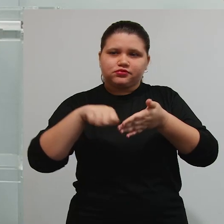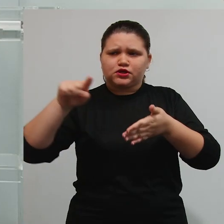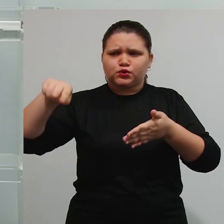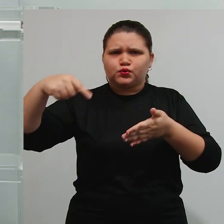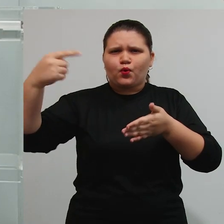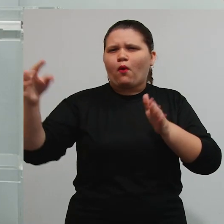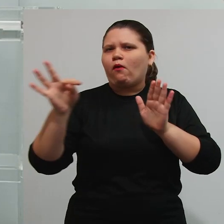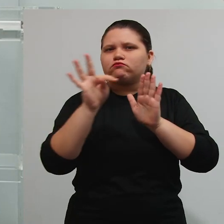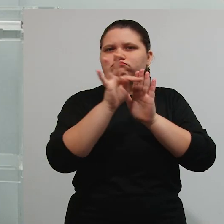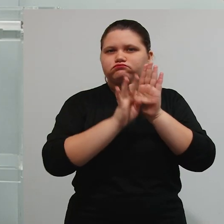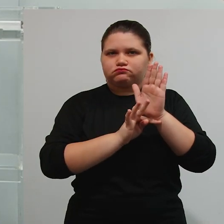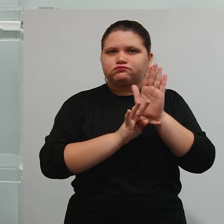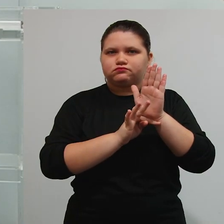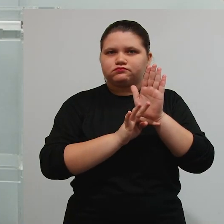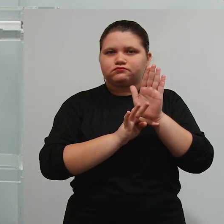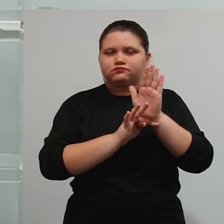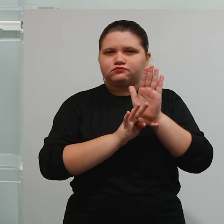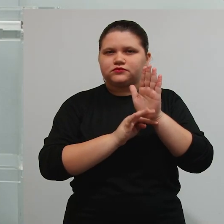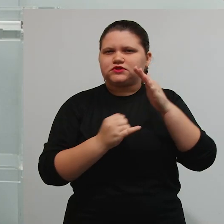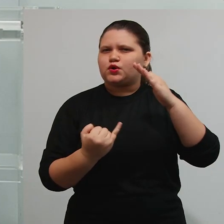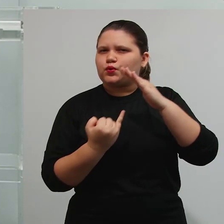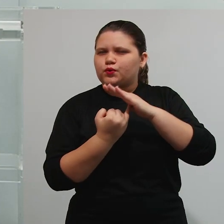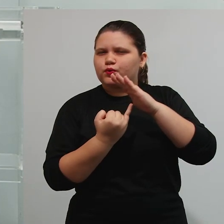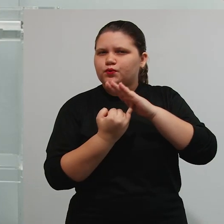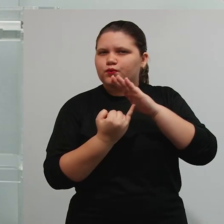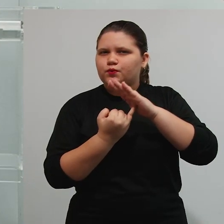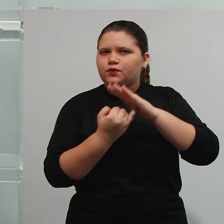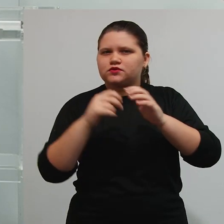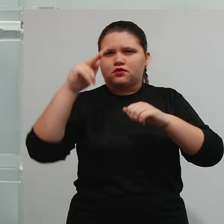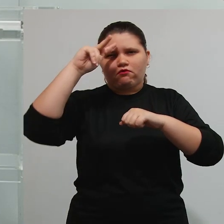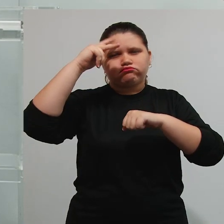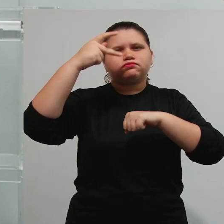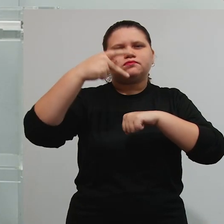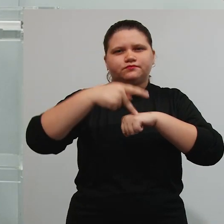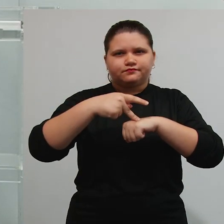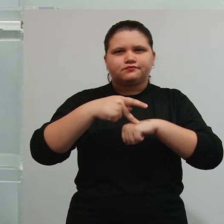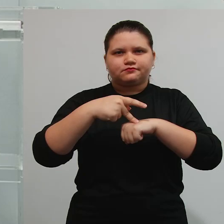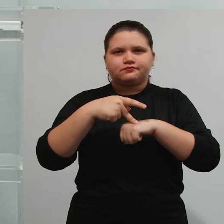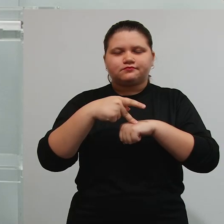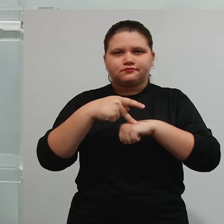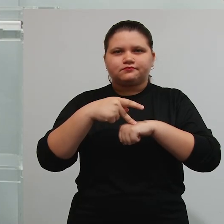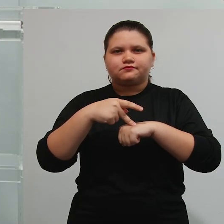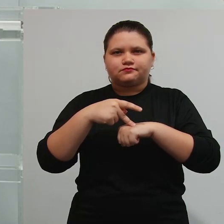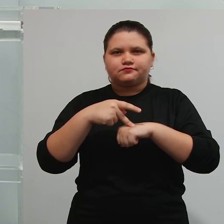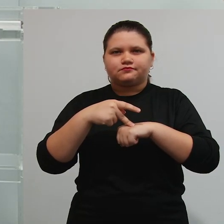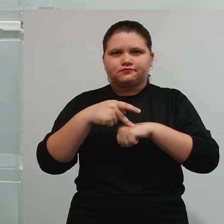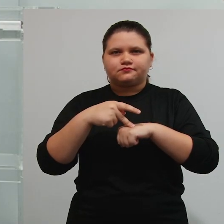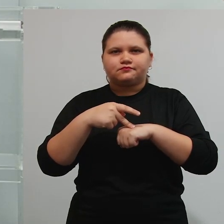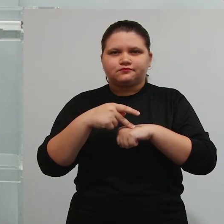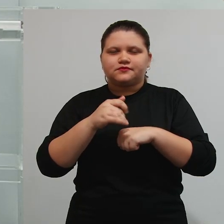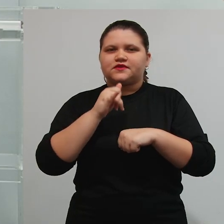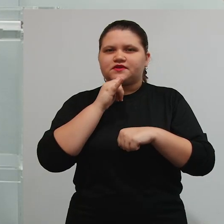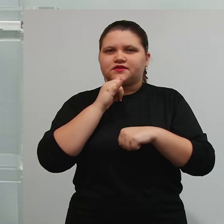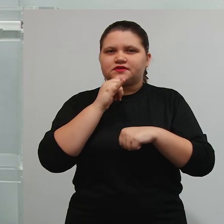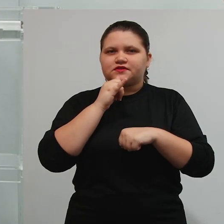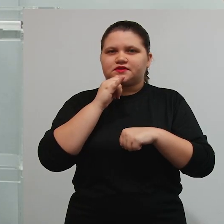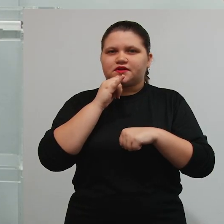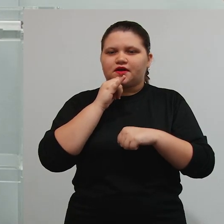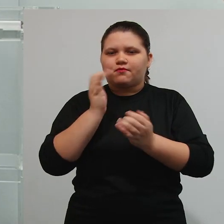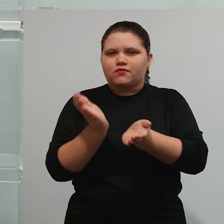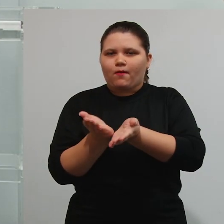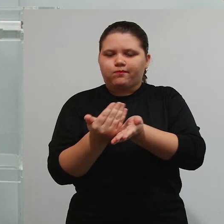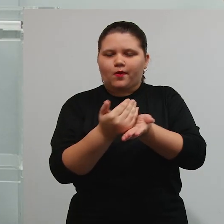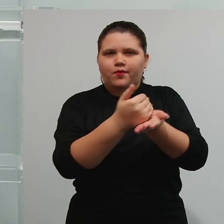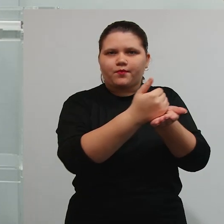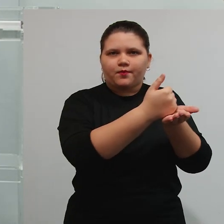outra pessoa, de uma instituição, né? É um dado quantitativo que você obteve no site,